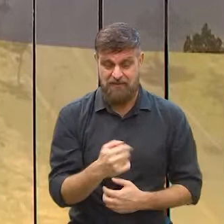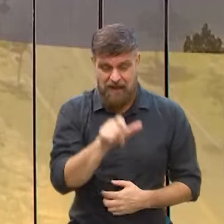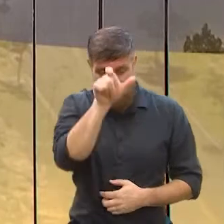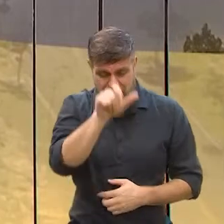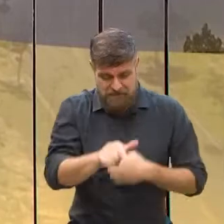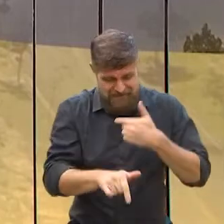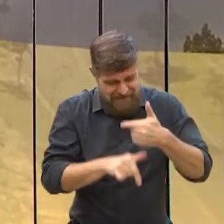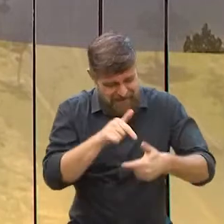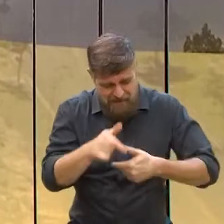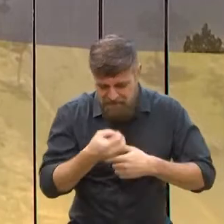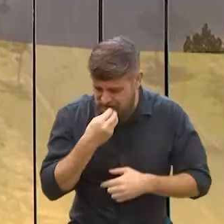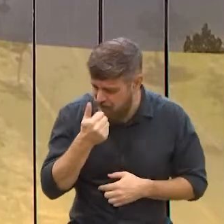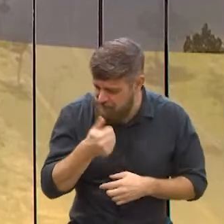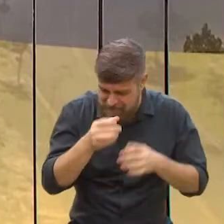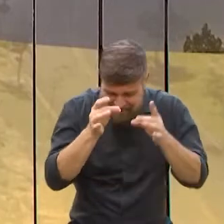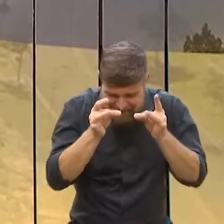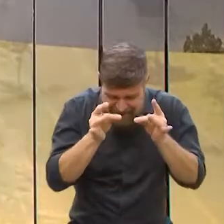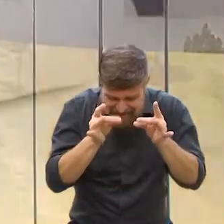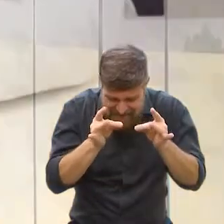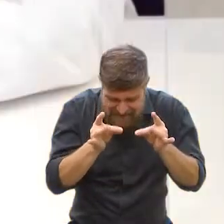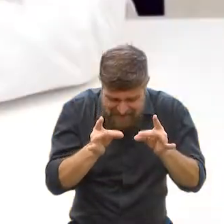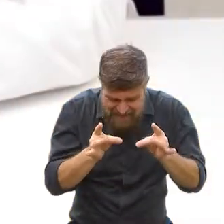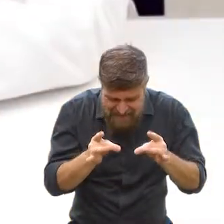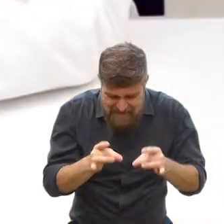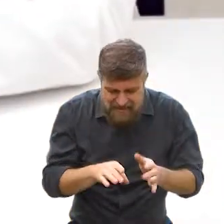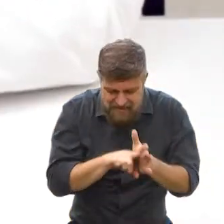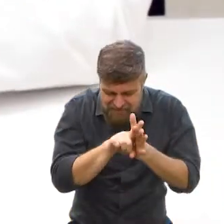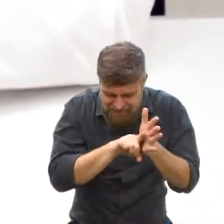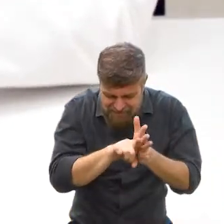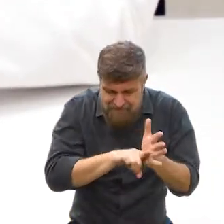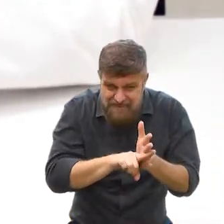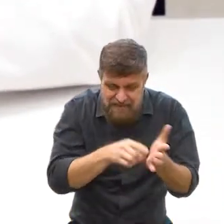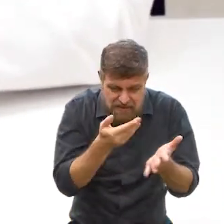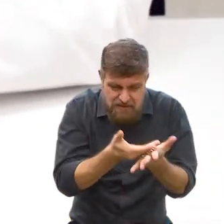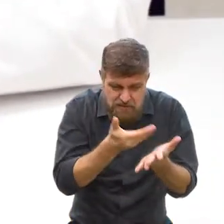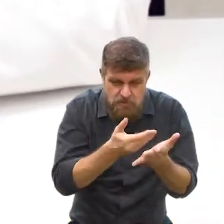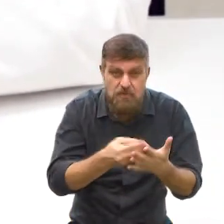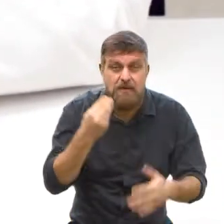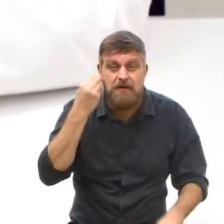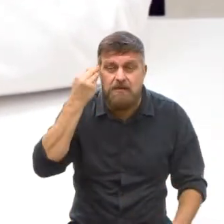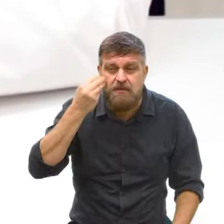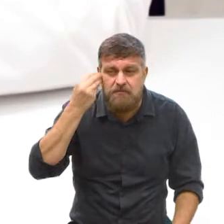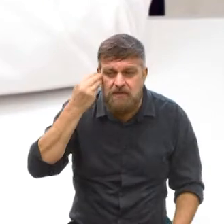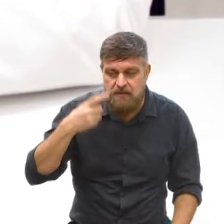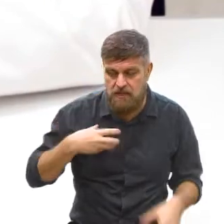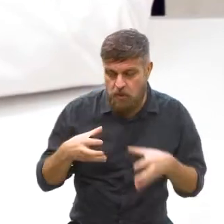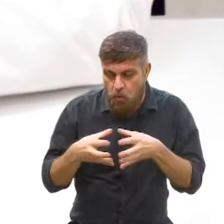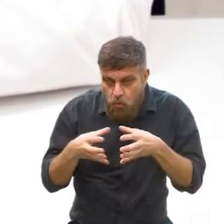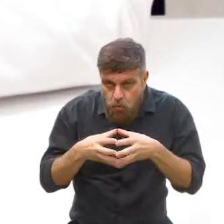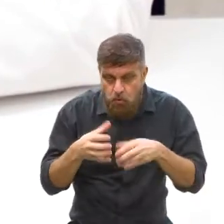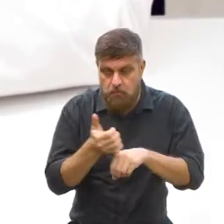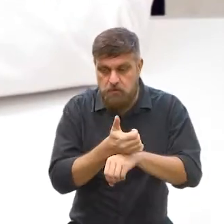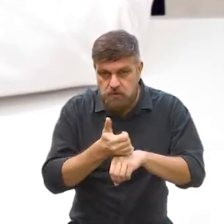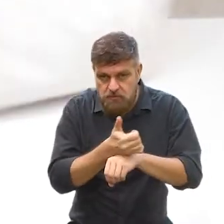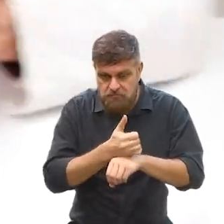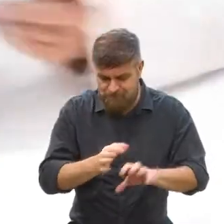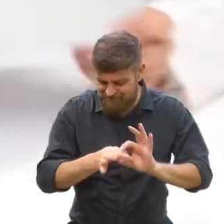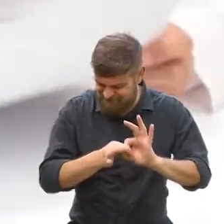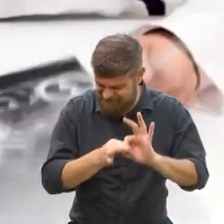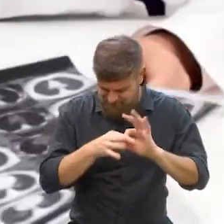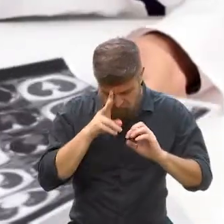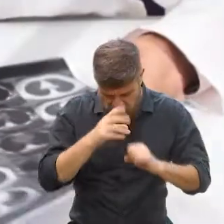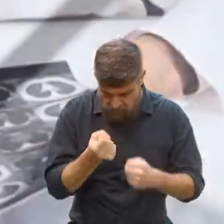bem detalhadamente naquele consenso, tem experiência, tem uma equipe forte, tem um grupo